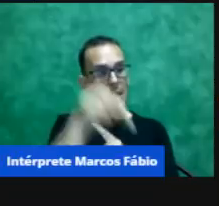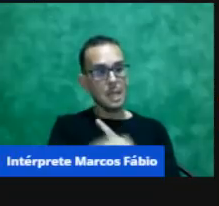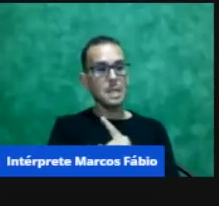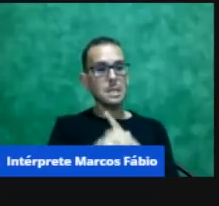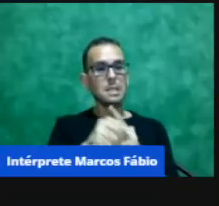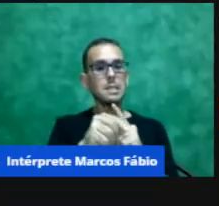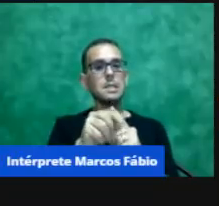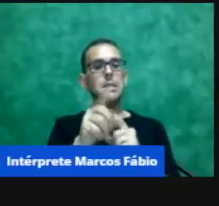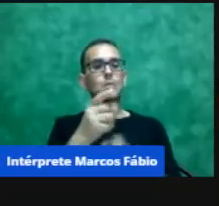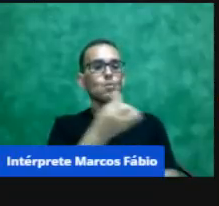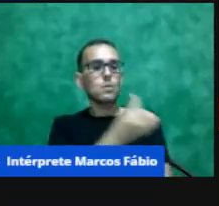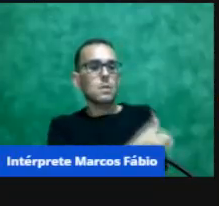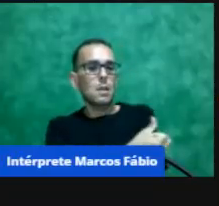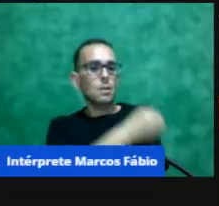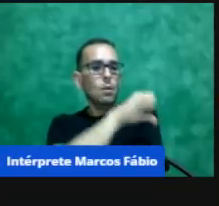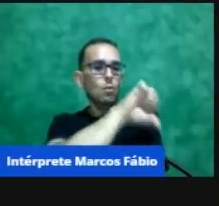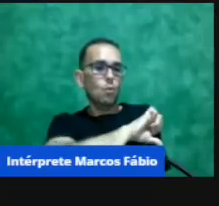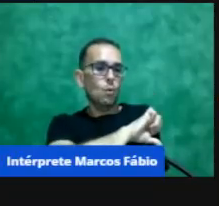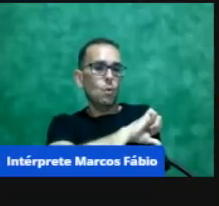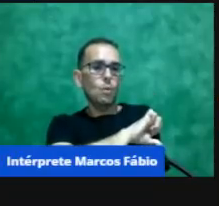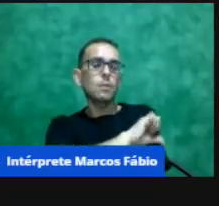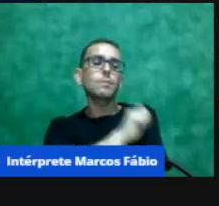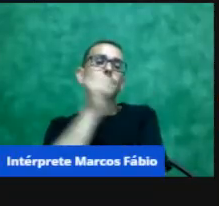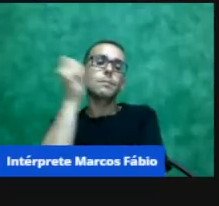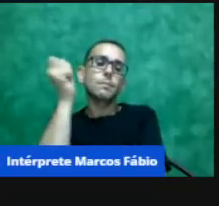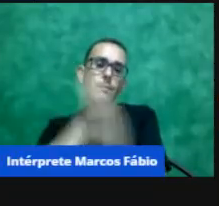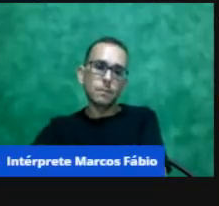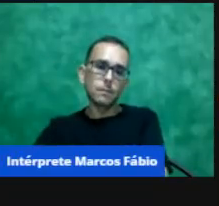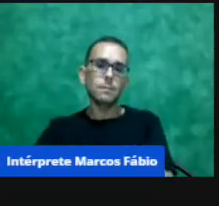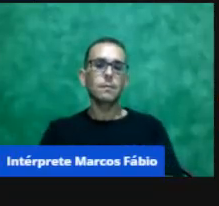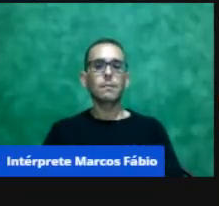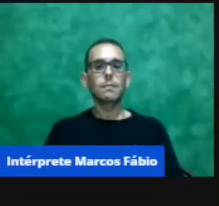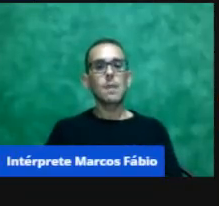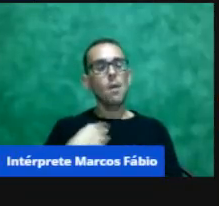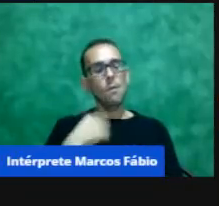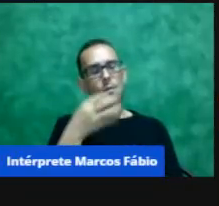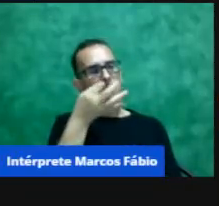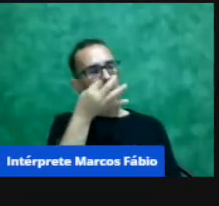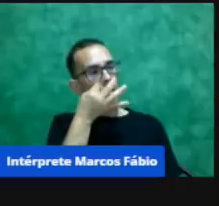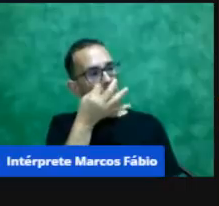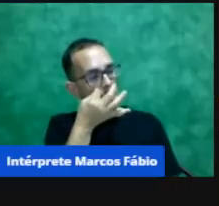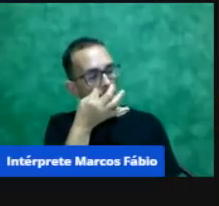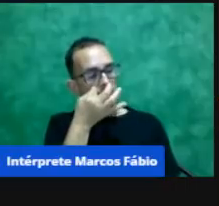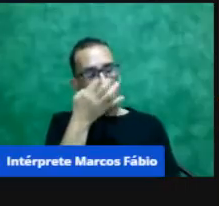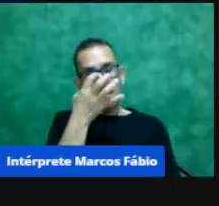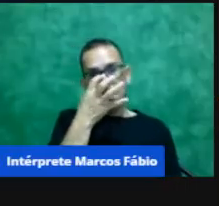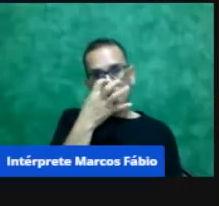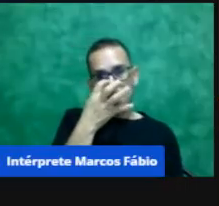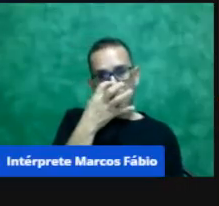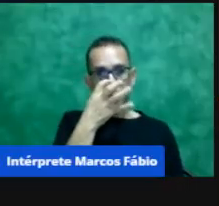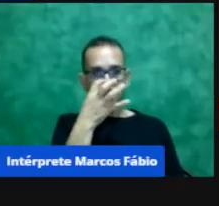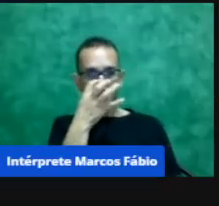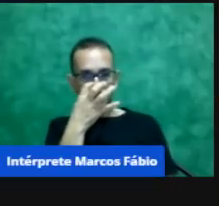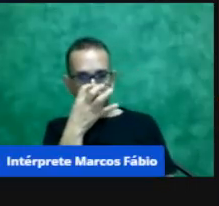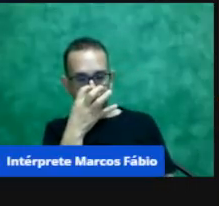sexto ao nono, eles também entregam, né? Só que eu venho observando que, principalmente